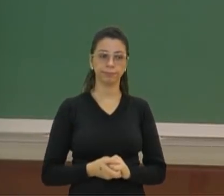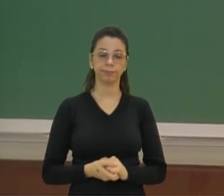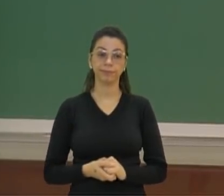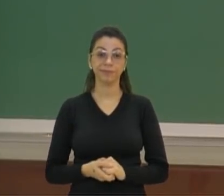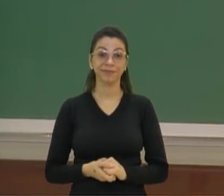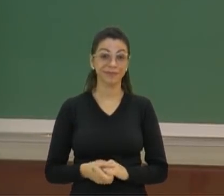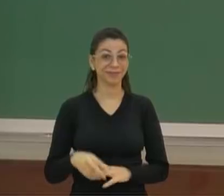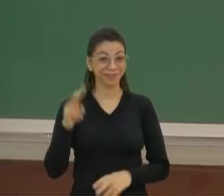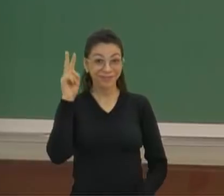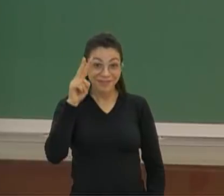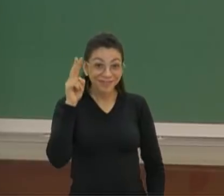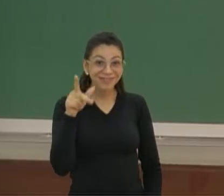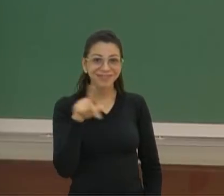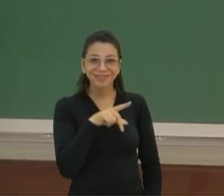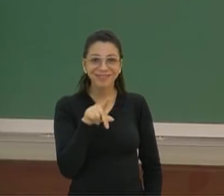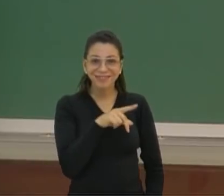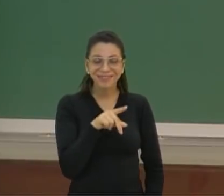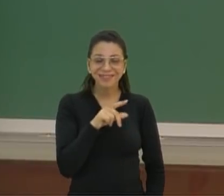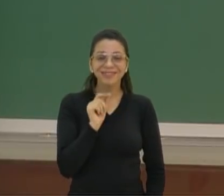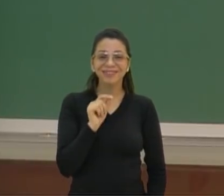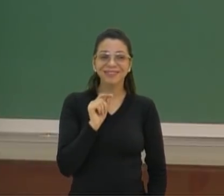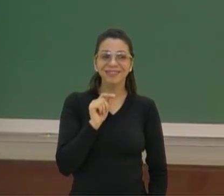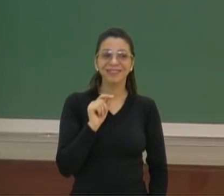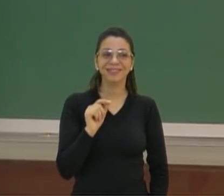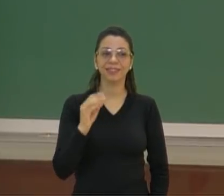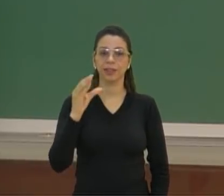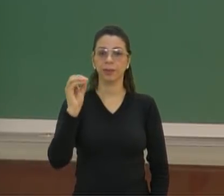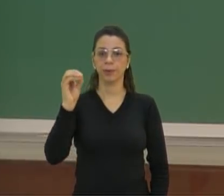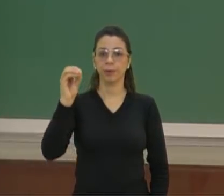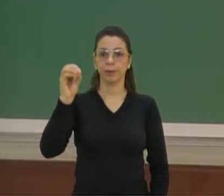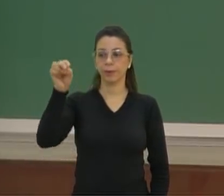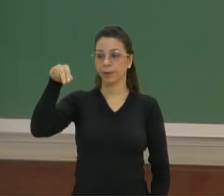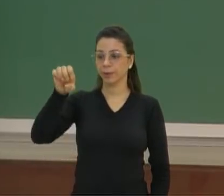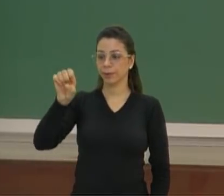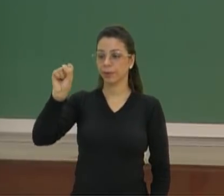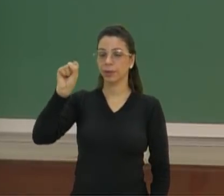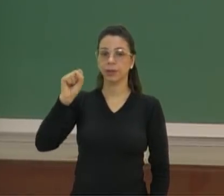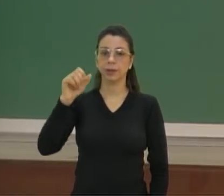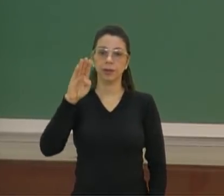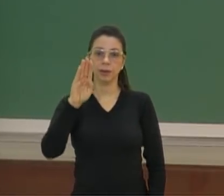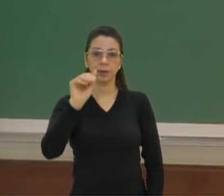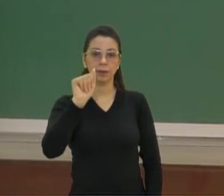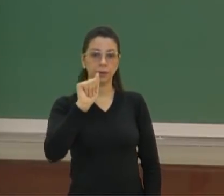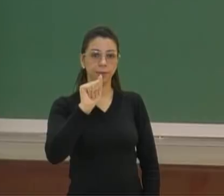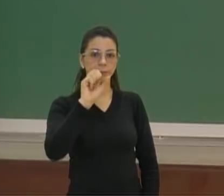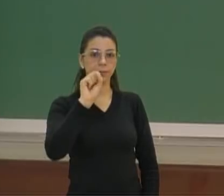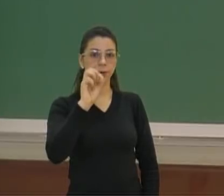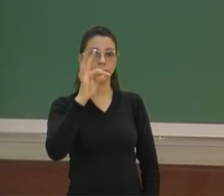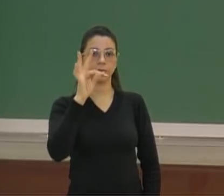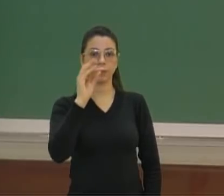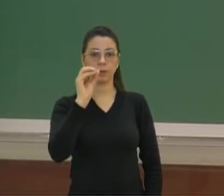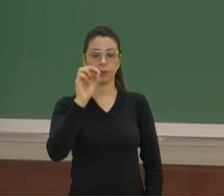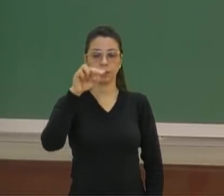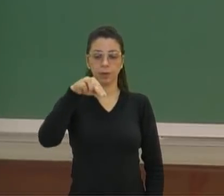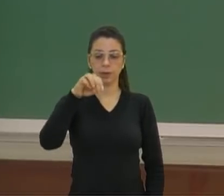Oba, eu lembro, Fabiano. São os cones e bastonetes. Isso mesmo. Você lembra que eles eram diferentes? Um